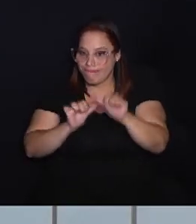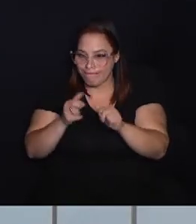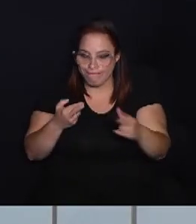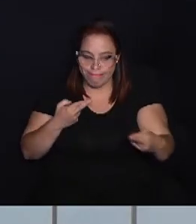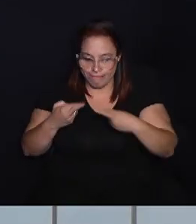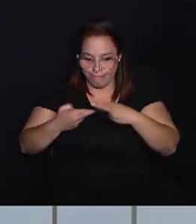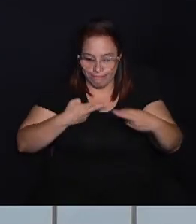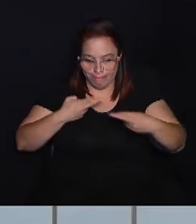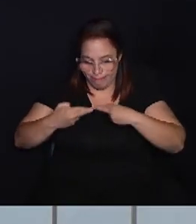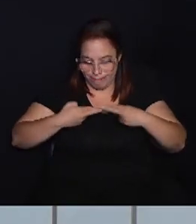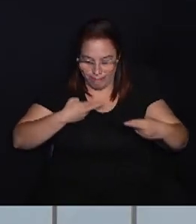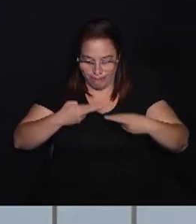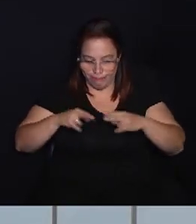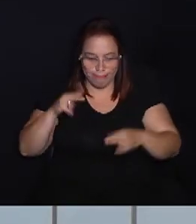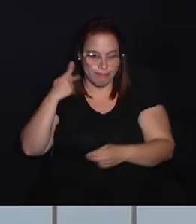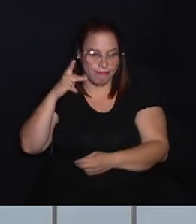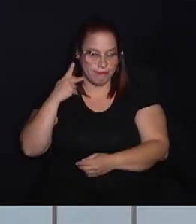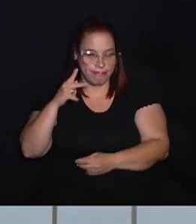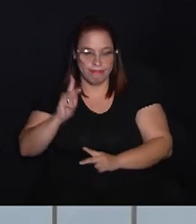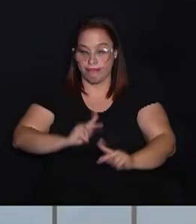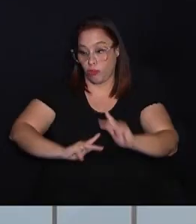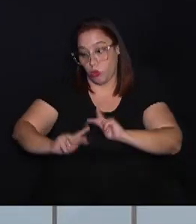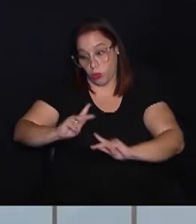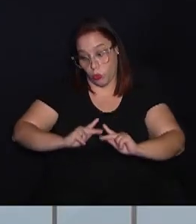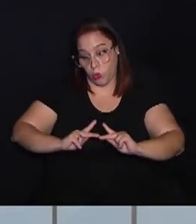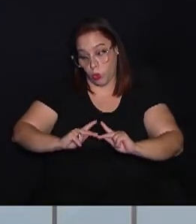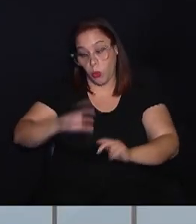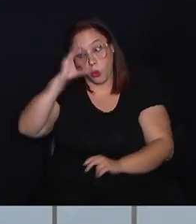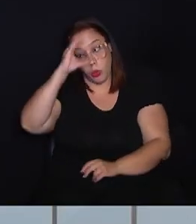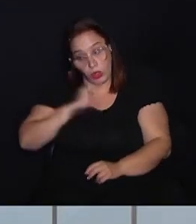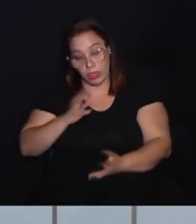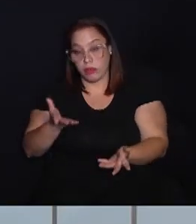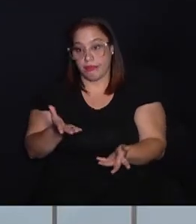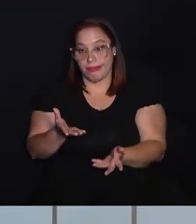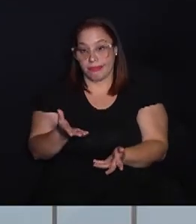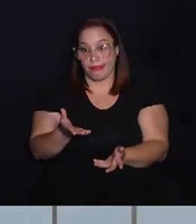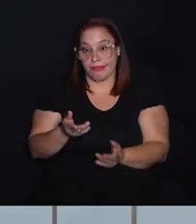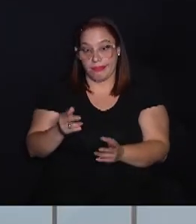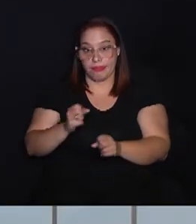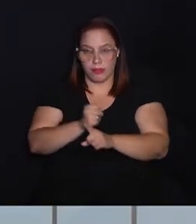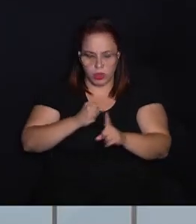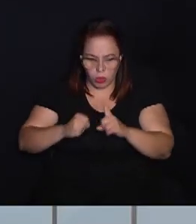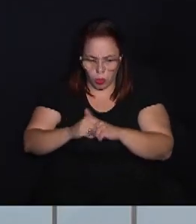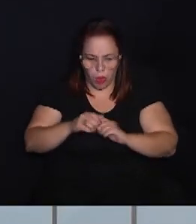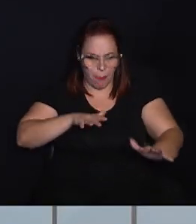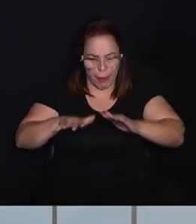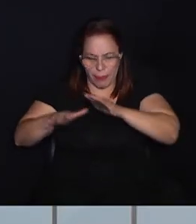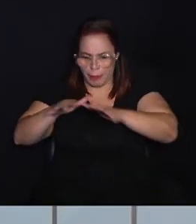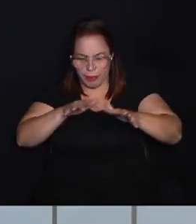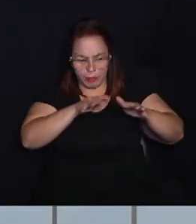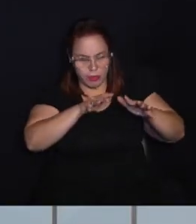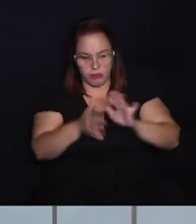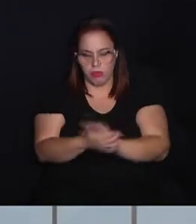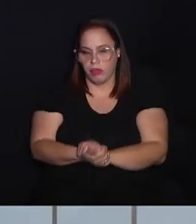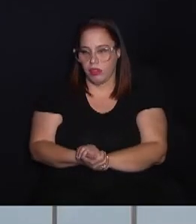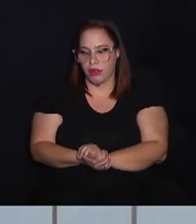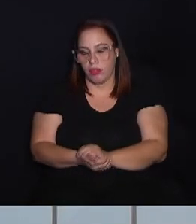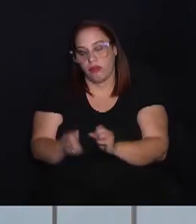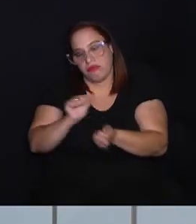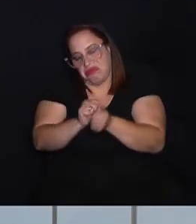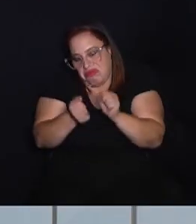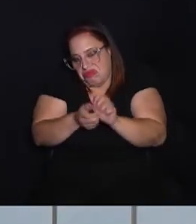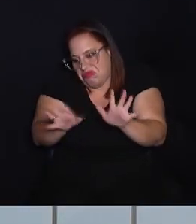primeira eleição em 1989 para essa de 2024? Muda. Até assim, né? A minha primeira eleição,